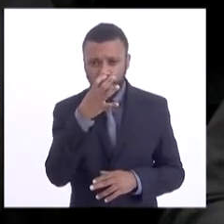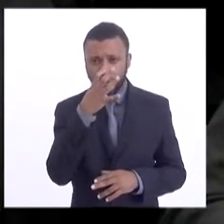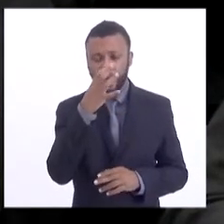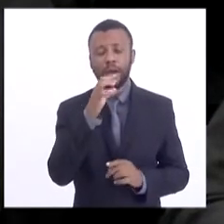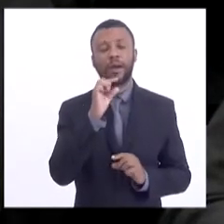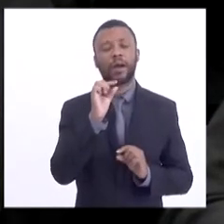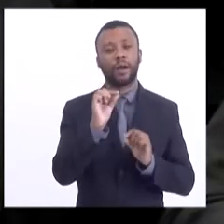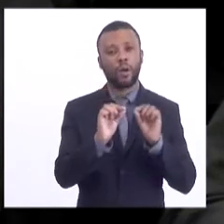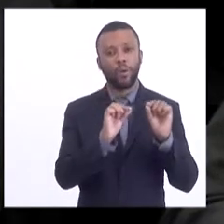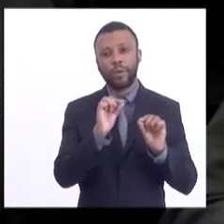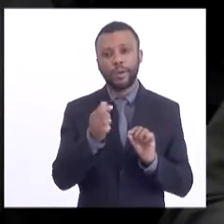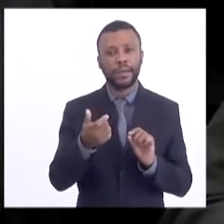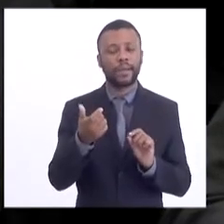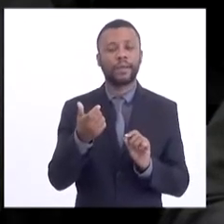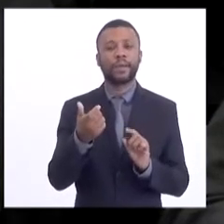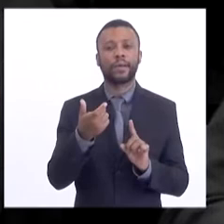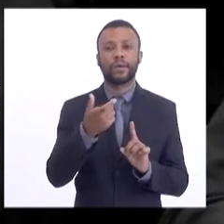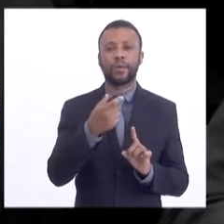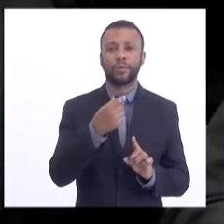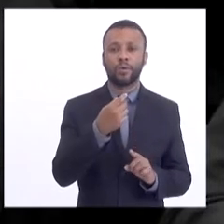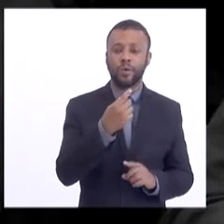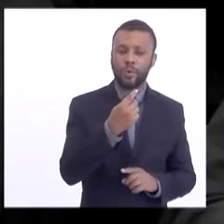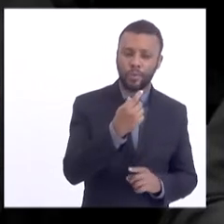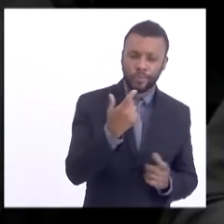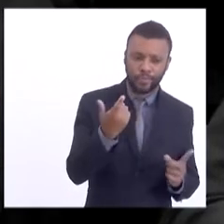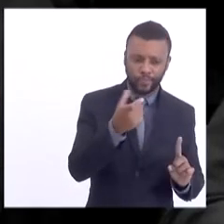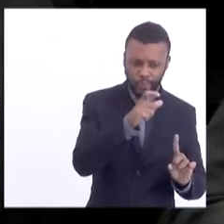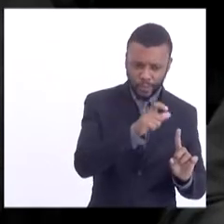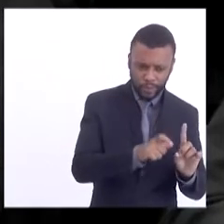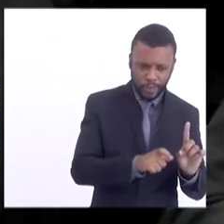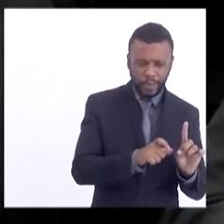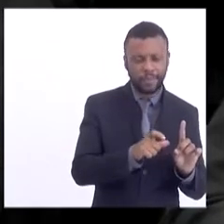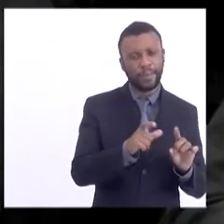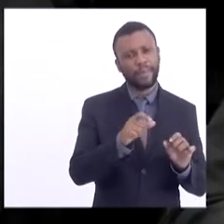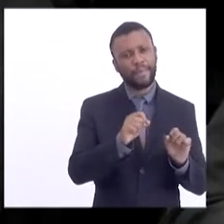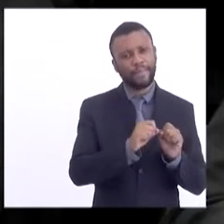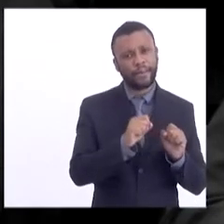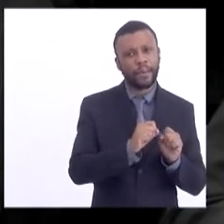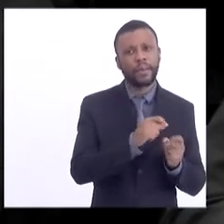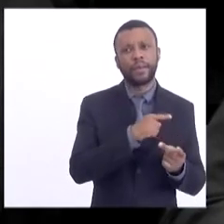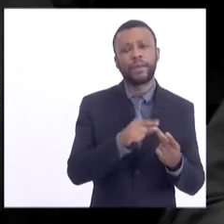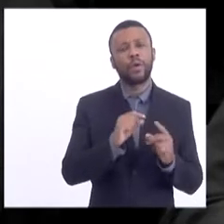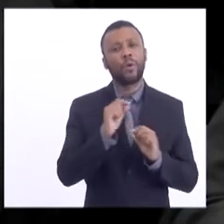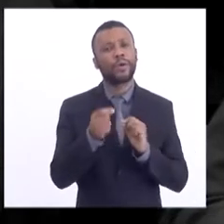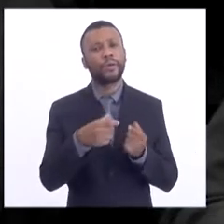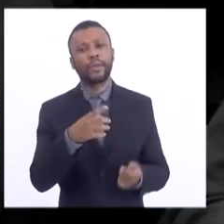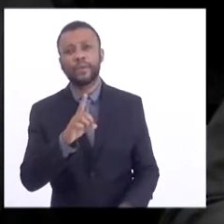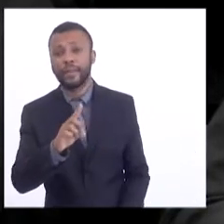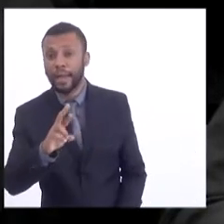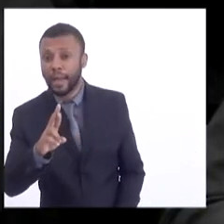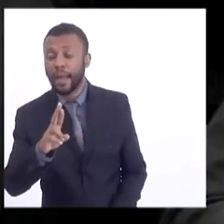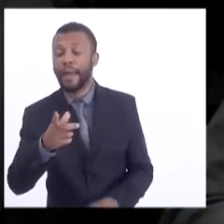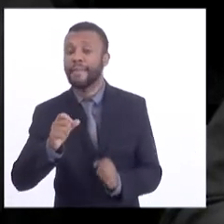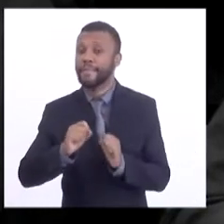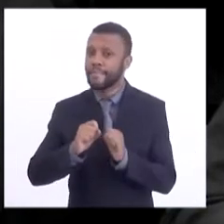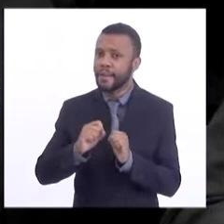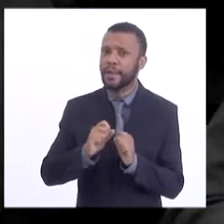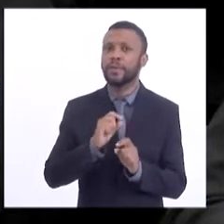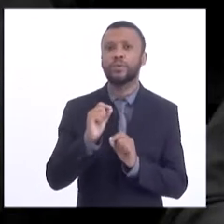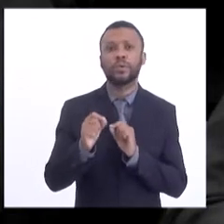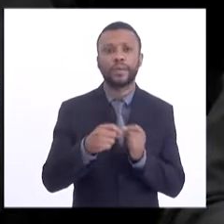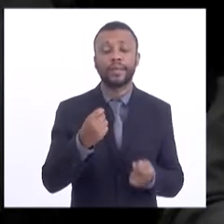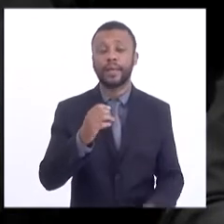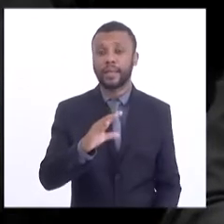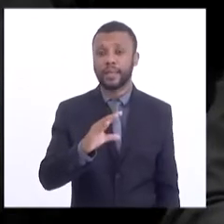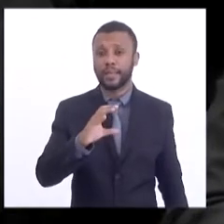Inea fez o que que o bombeiro fez o quê que o Dr fez o quê que é